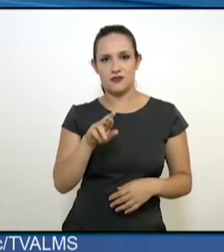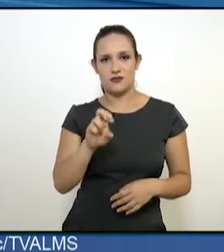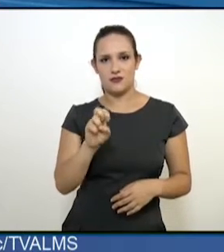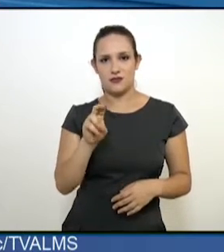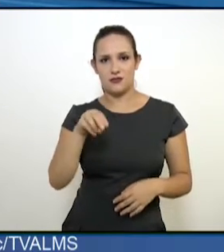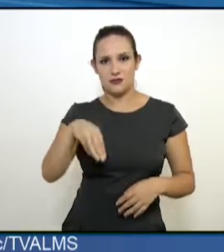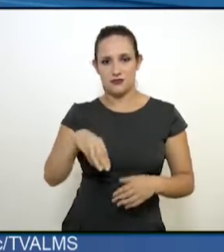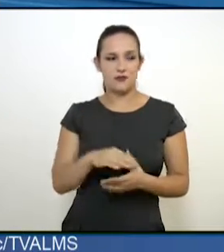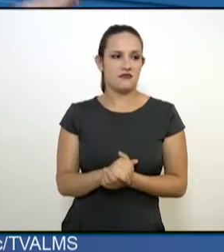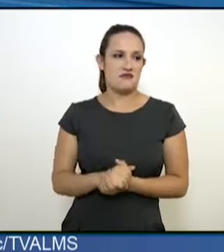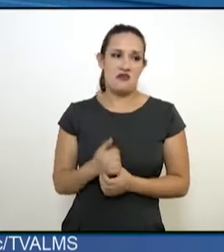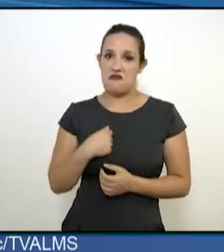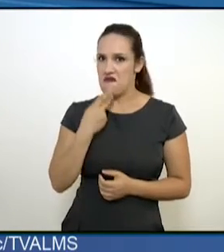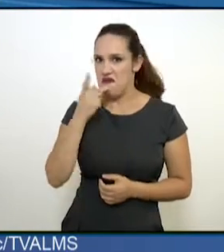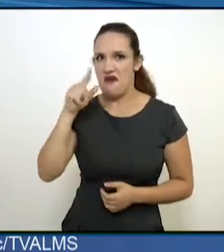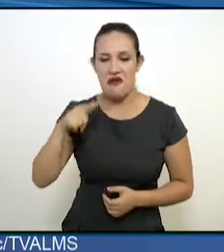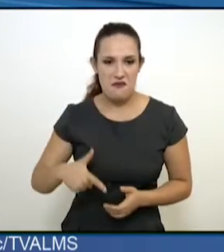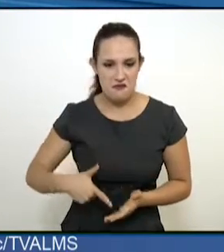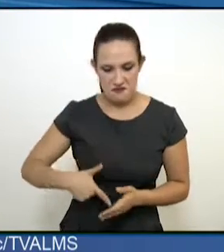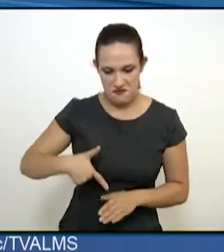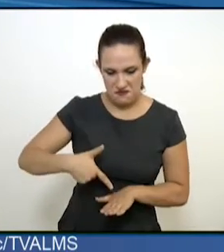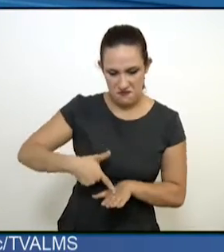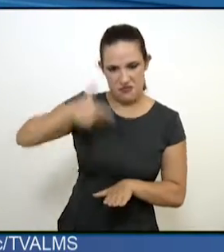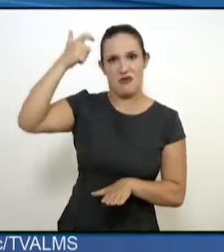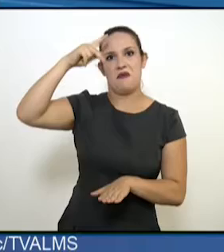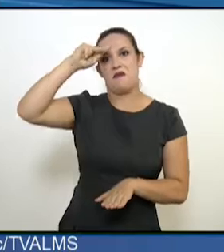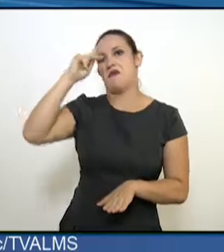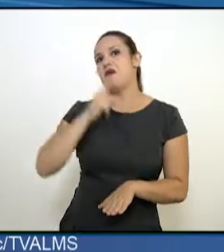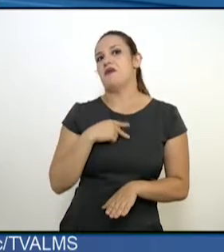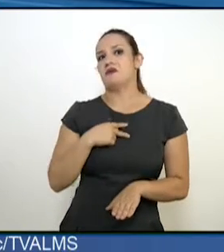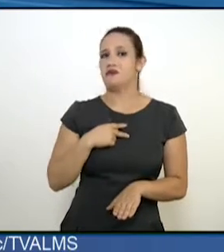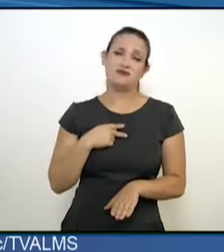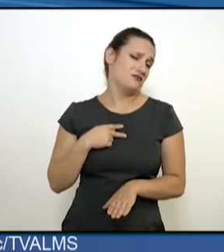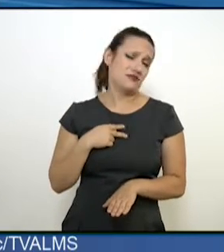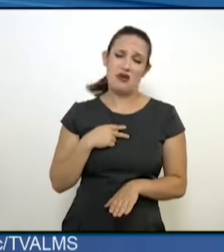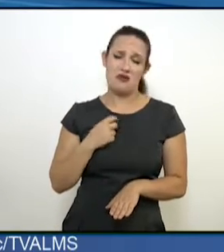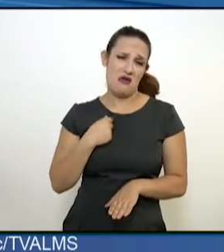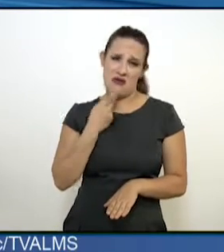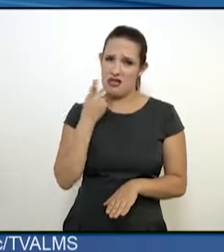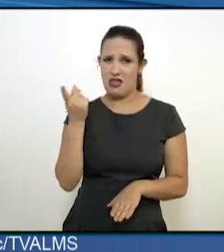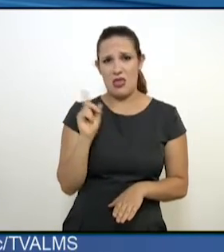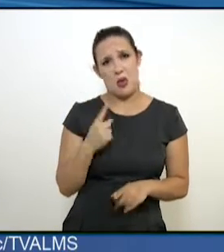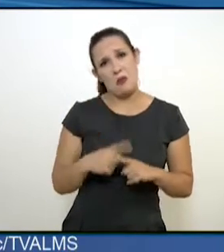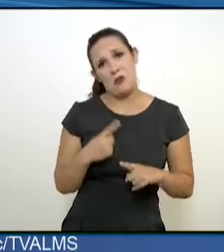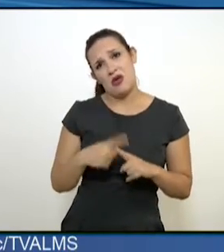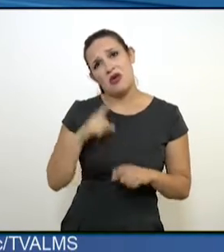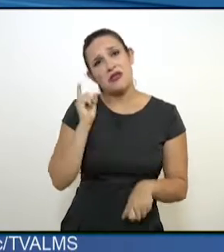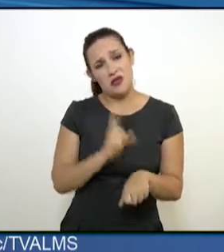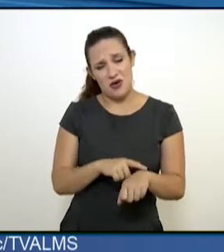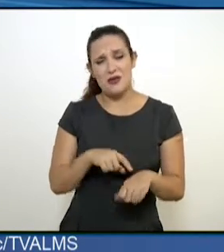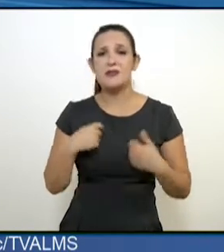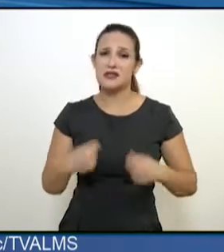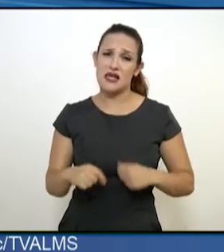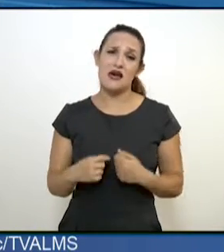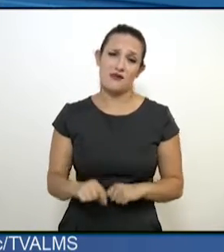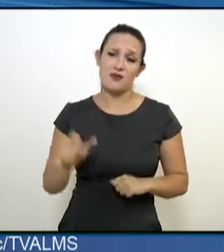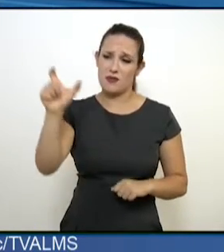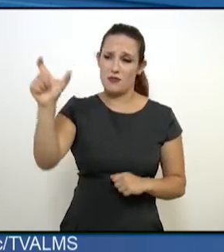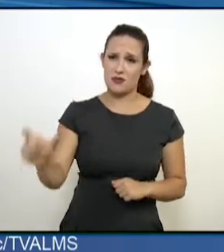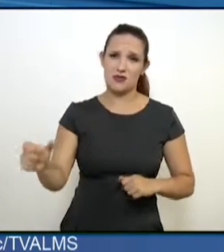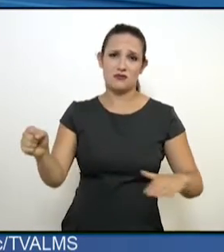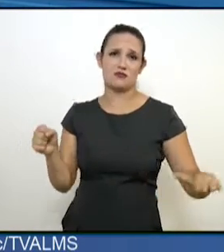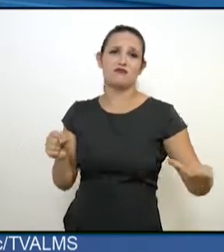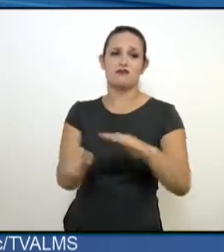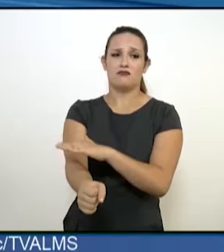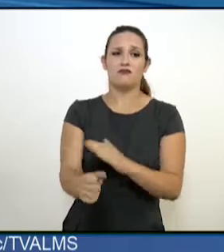Articulação Política. Não vou dizer porque na época havia sim uma necessidade de se colocar uma pessoa como Marum, que